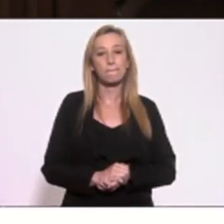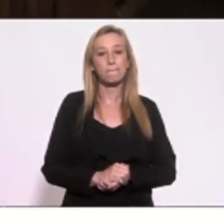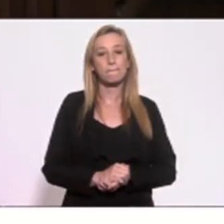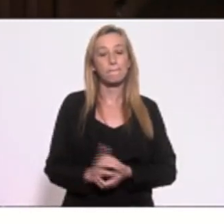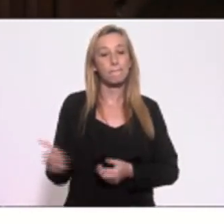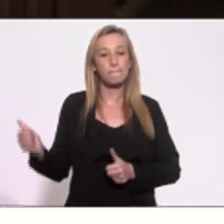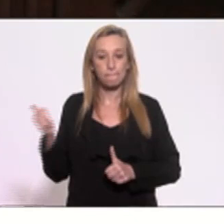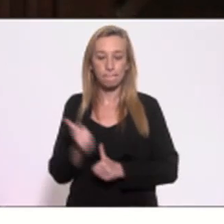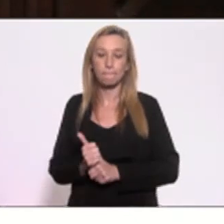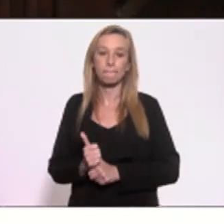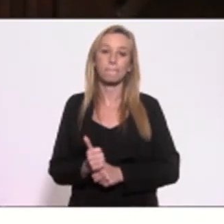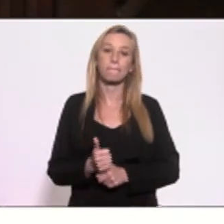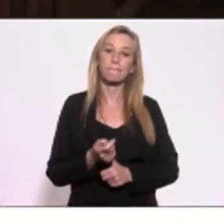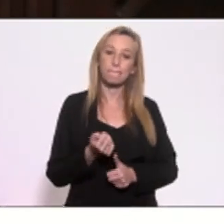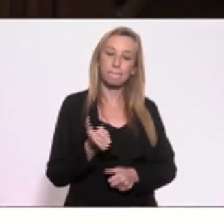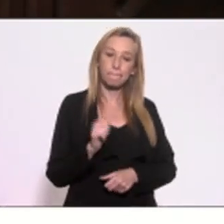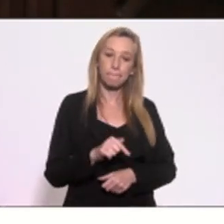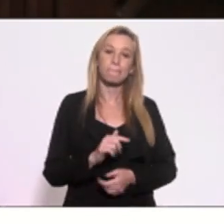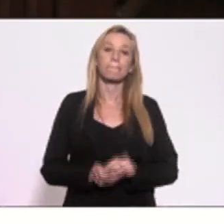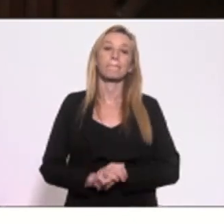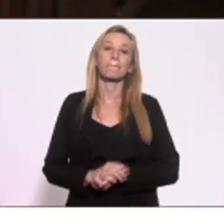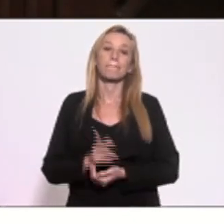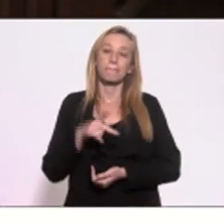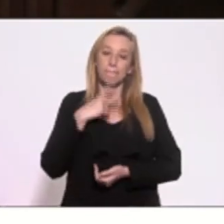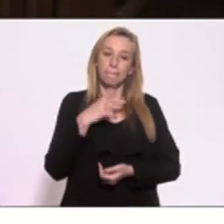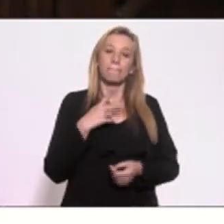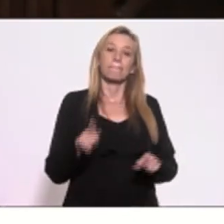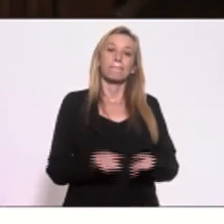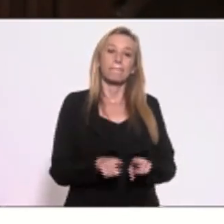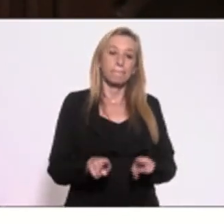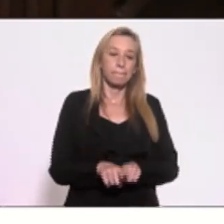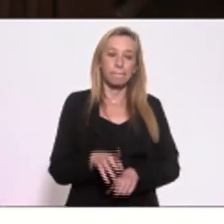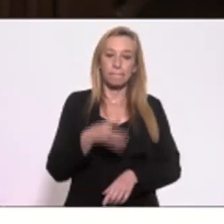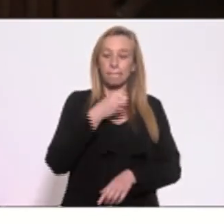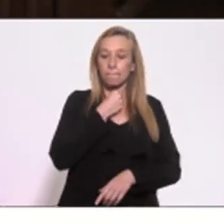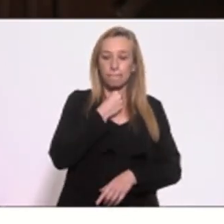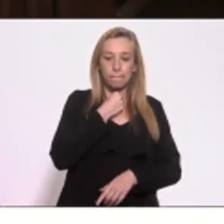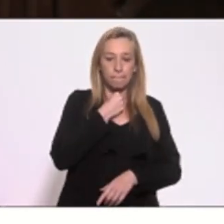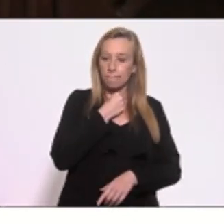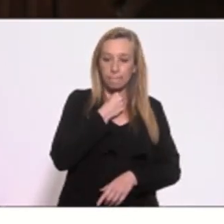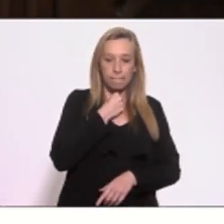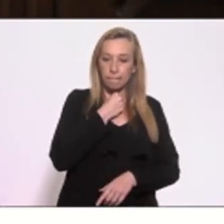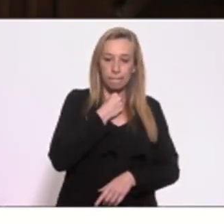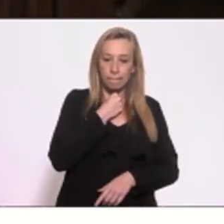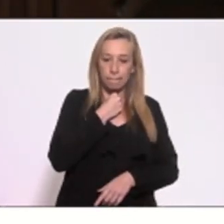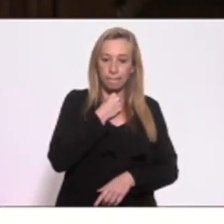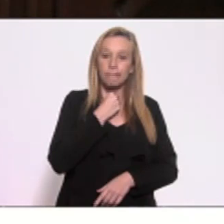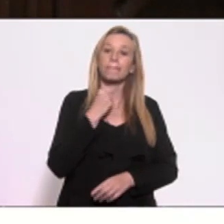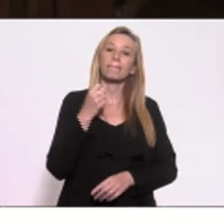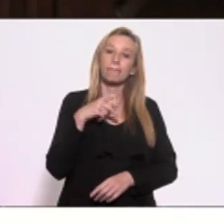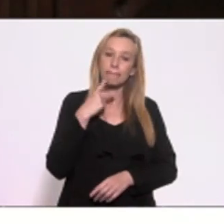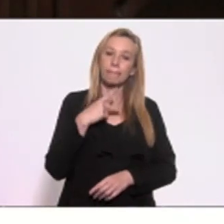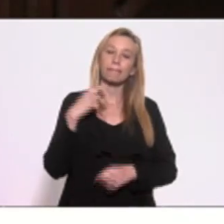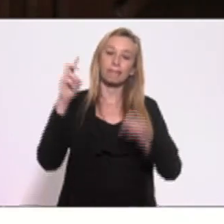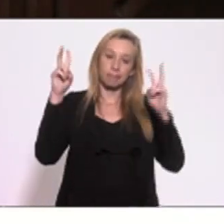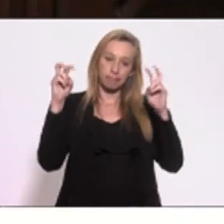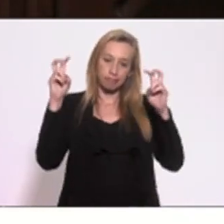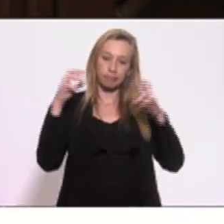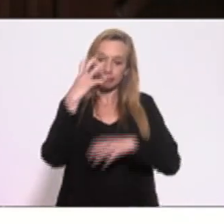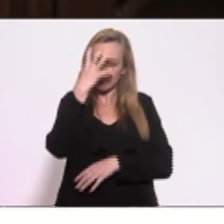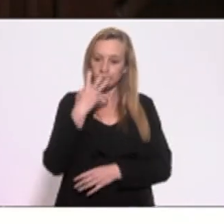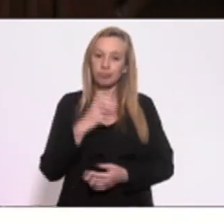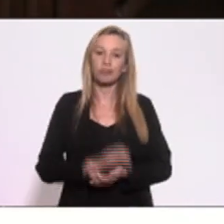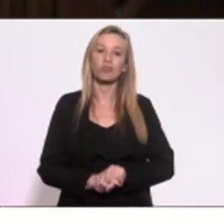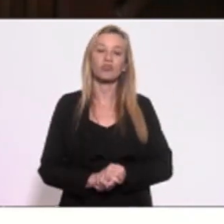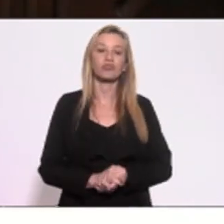pouco, para também me manifestar, não quero silenciar sobre esse fato grave,